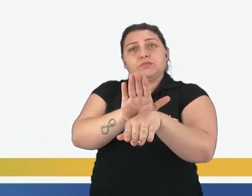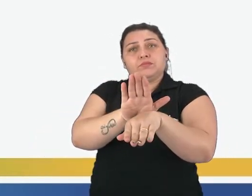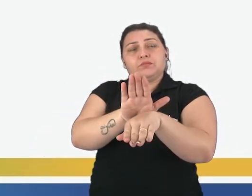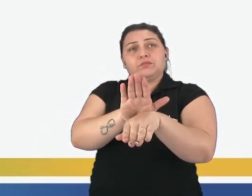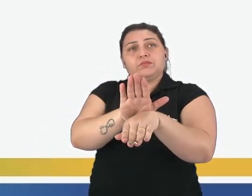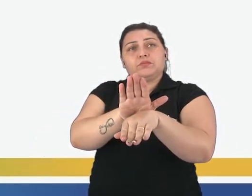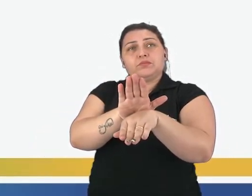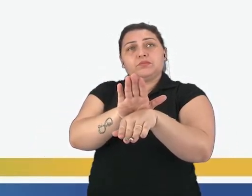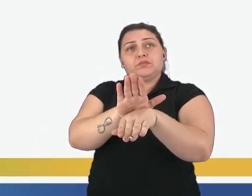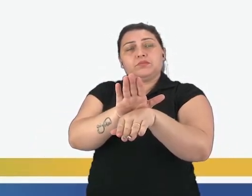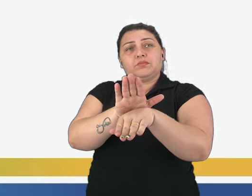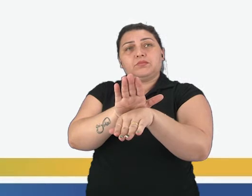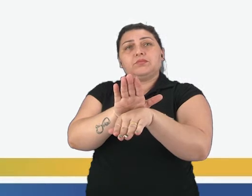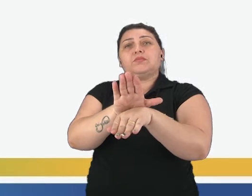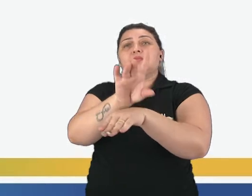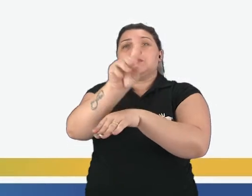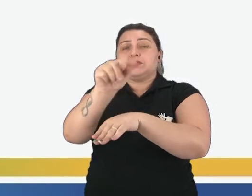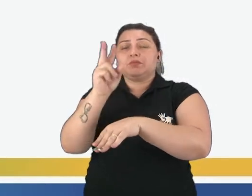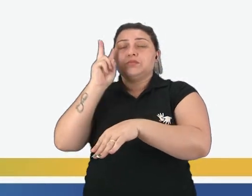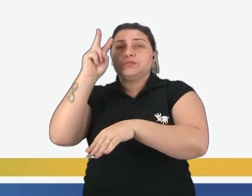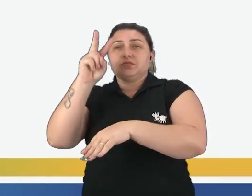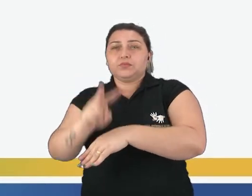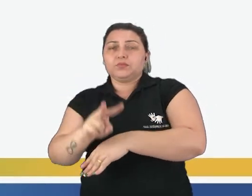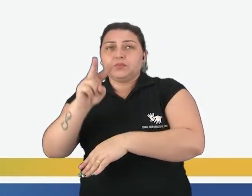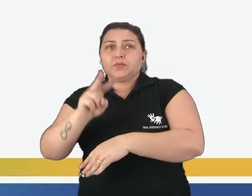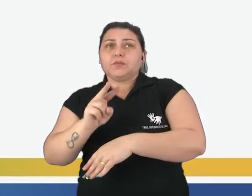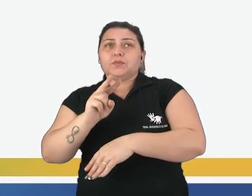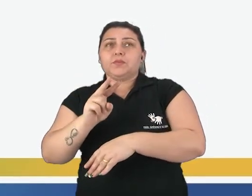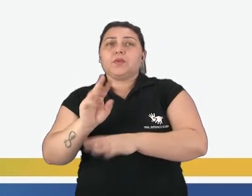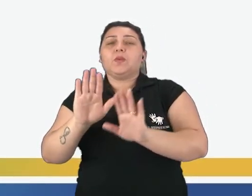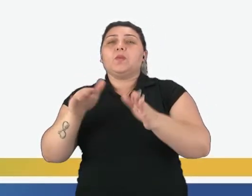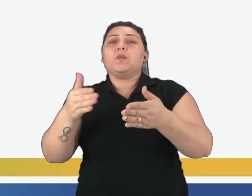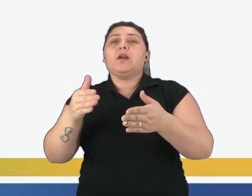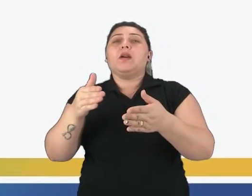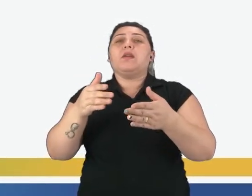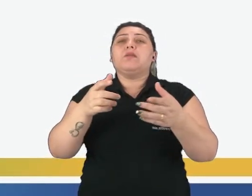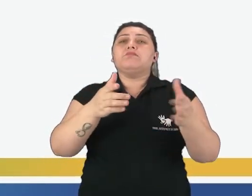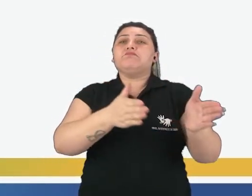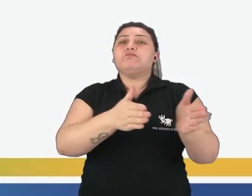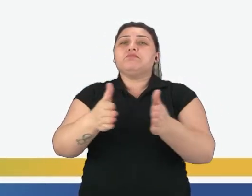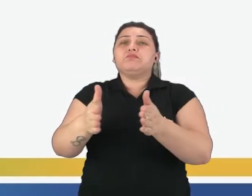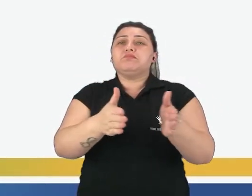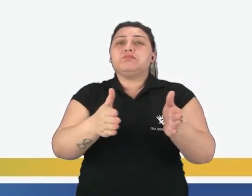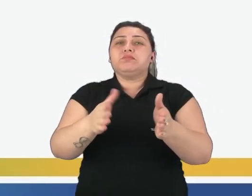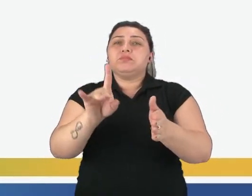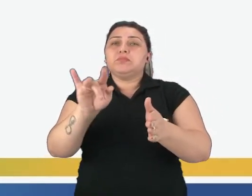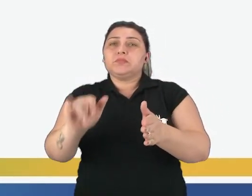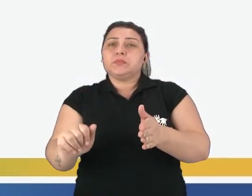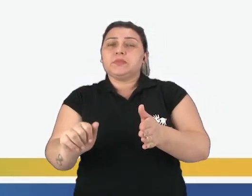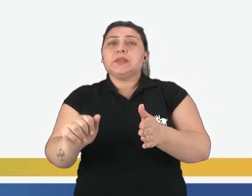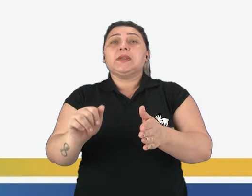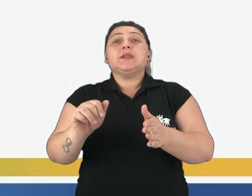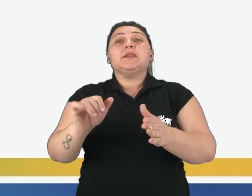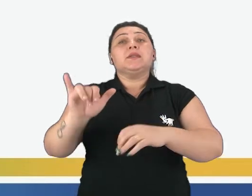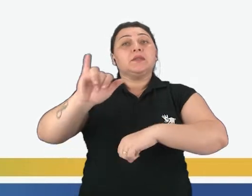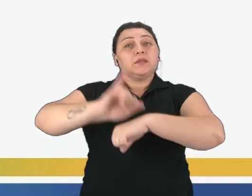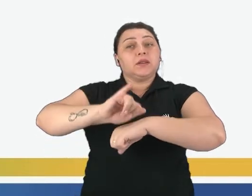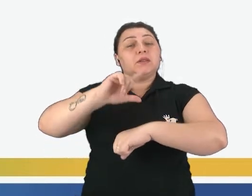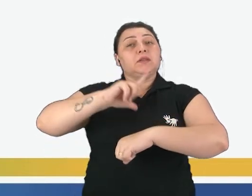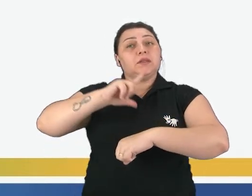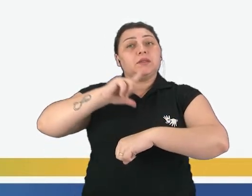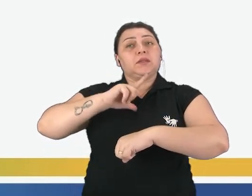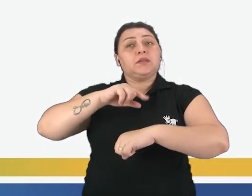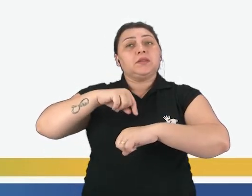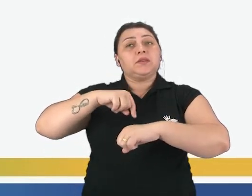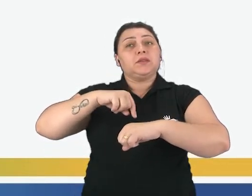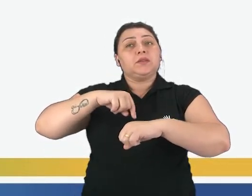dia, com uma forma ali de ver em que fase do dia nós estaríamos, né? Nossa cidade tem um relógio de sol,